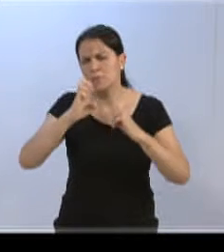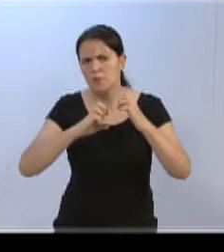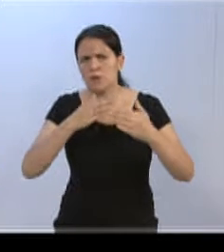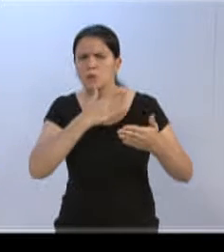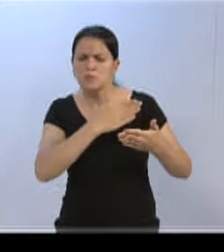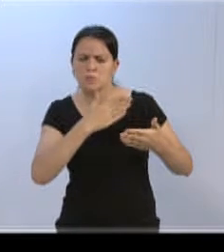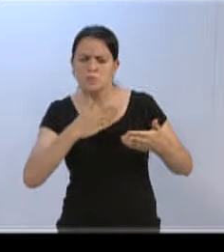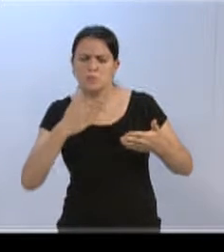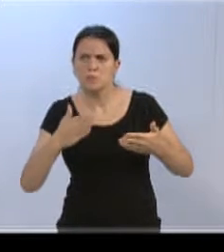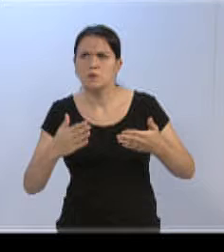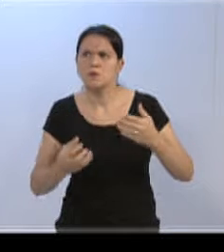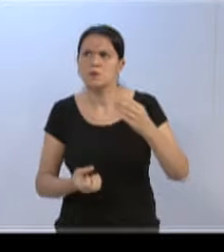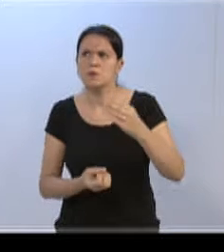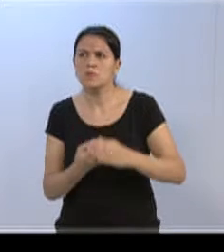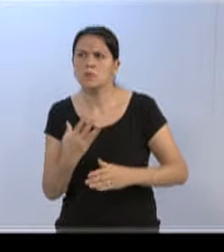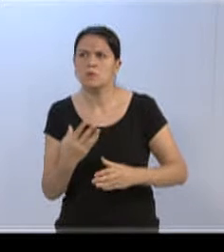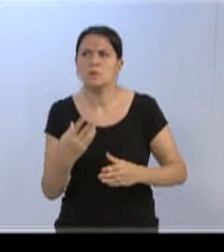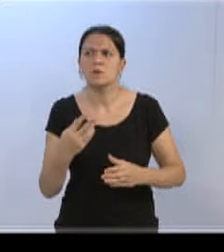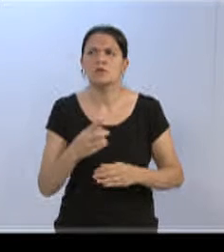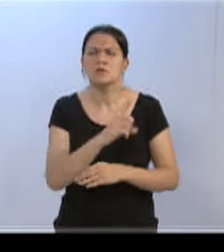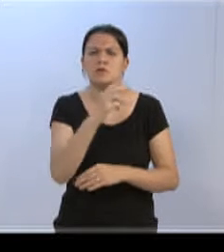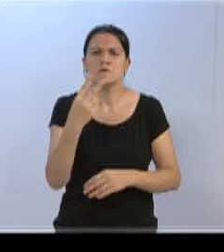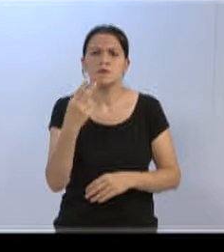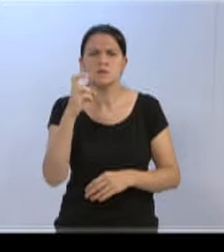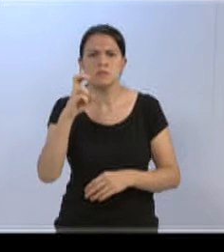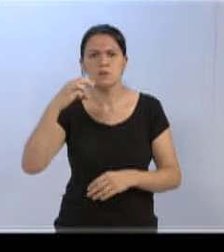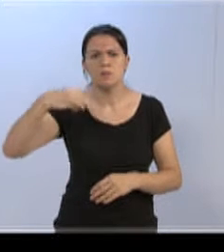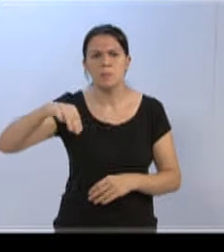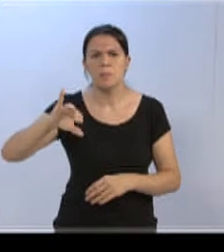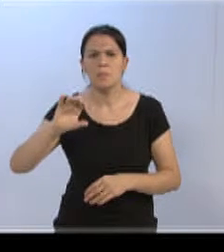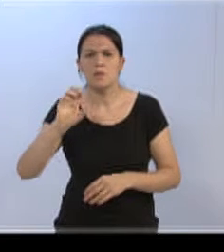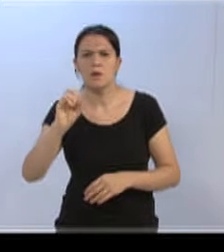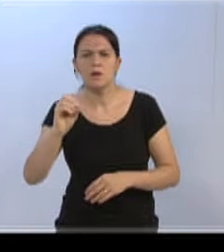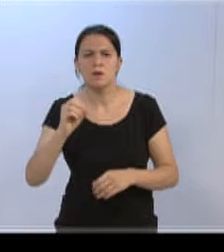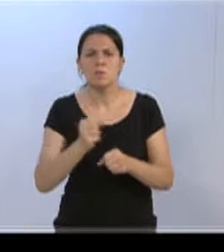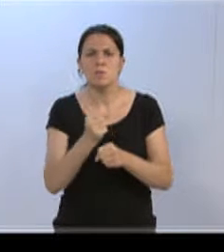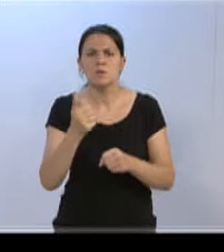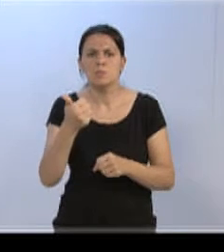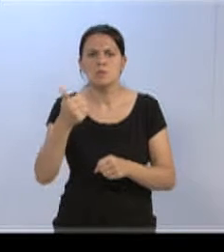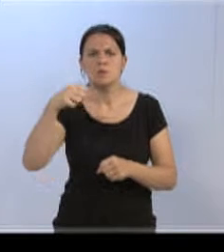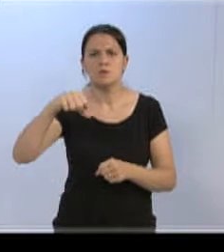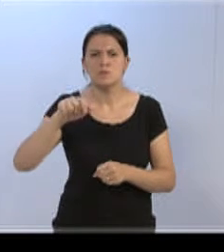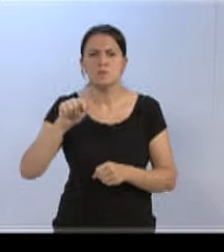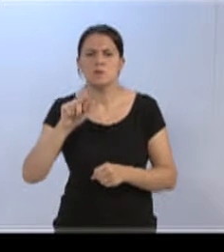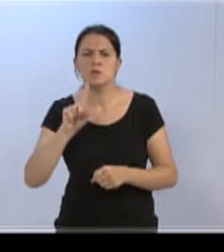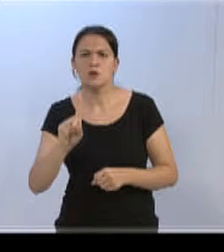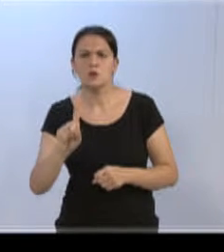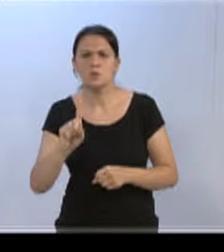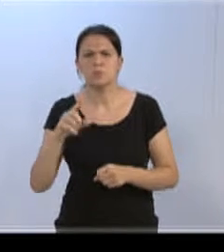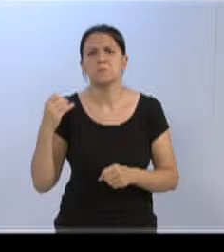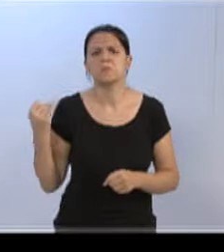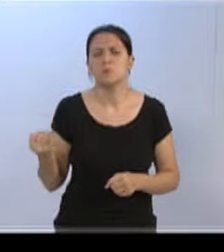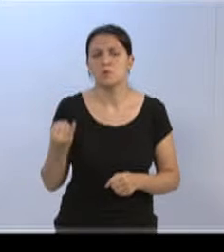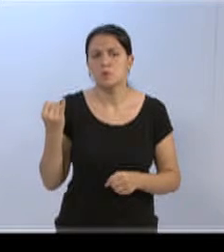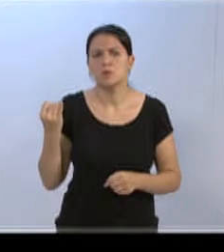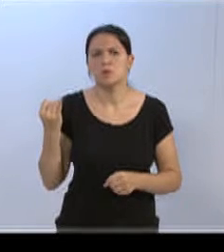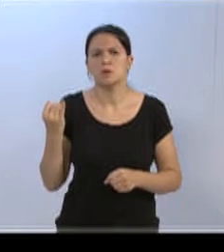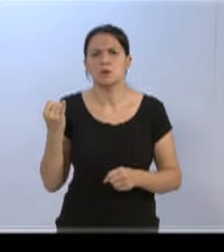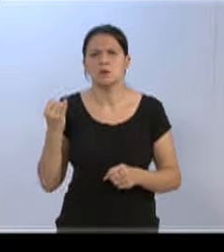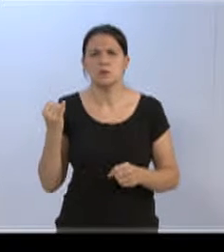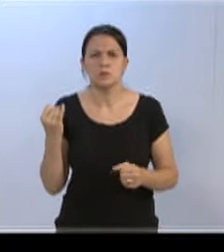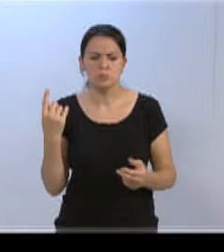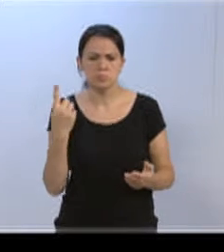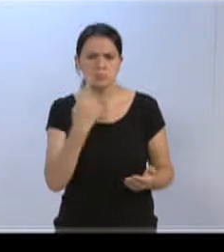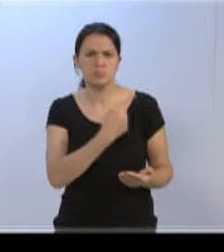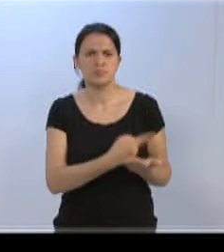a sua fundação lá no 25 de maio de 1971, e todo o papel extremamente importante que a URB